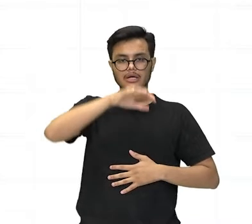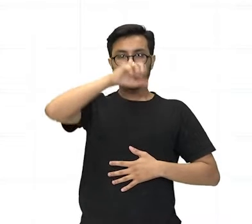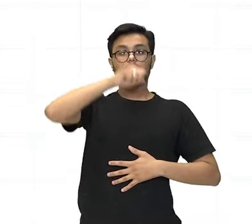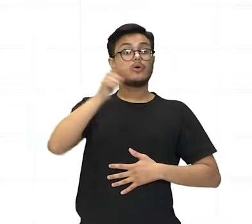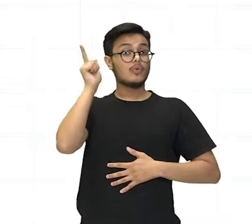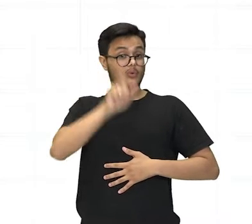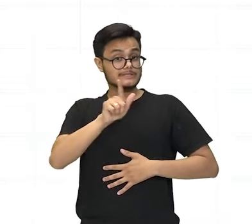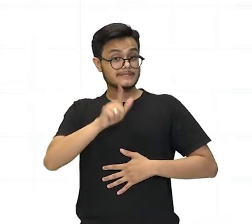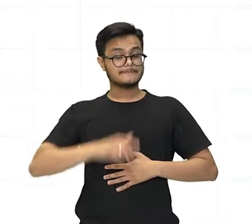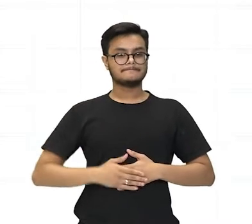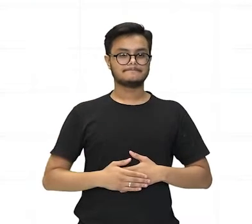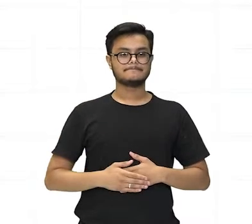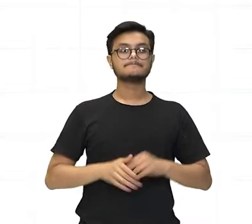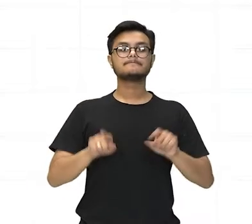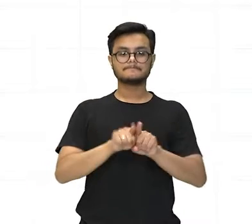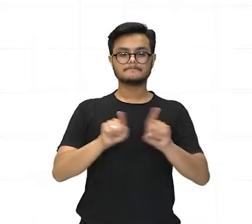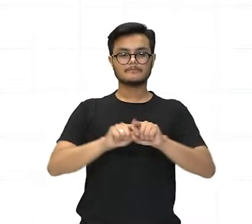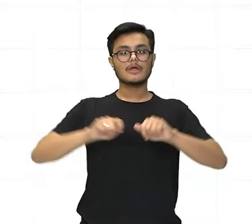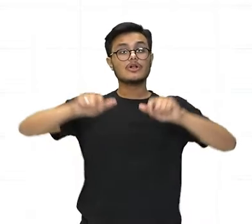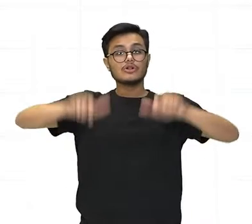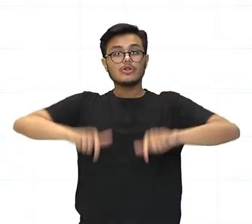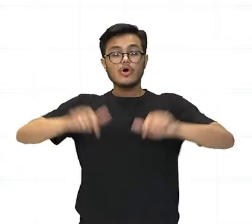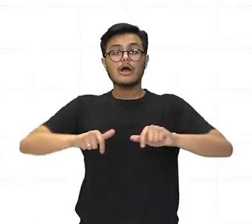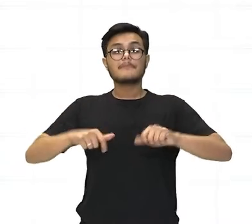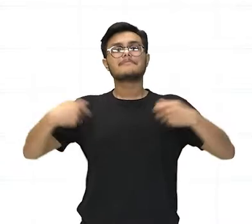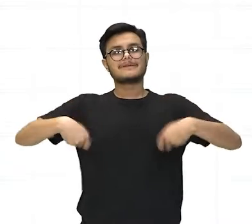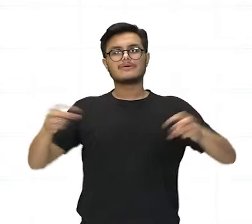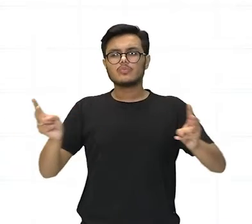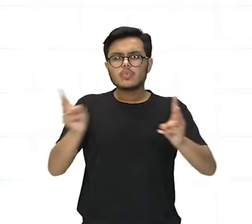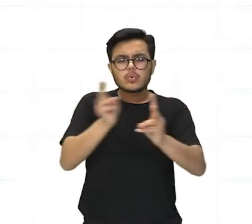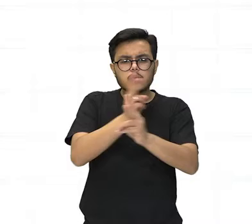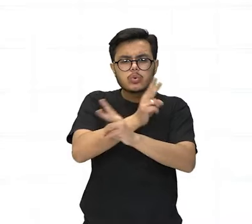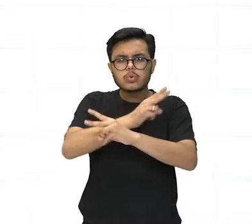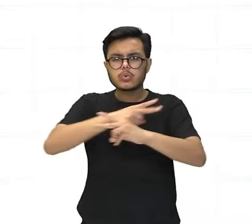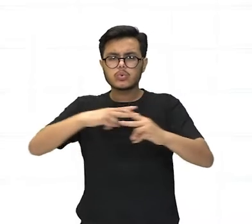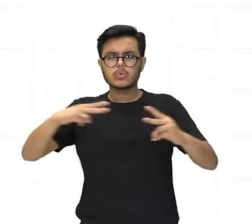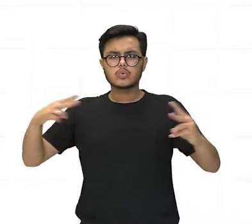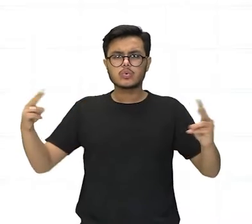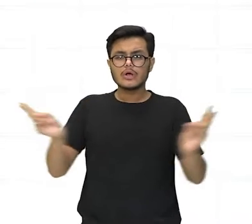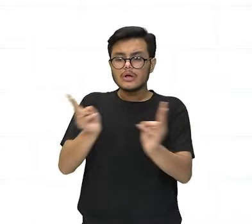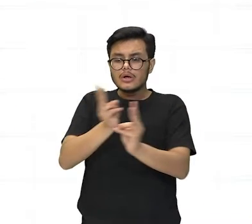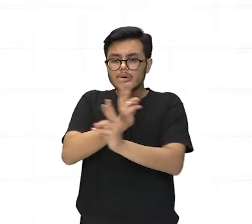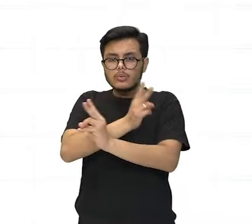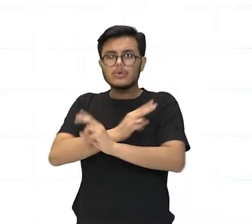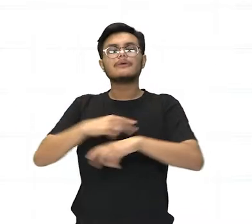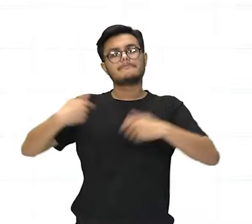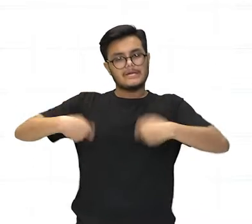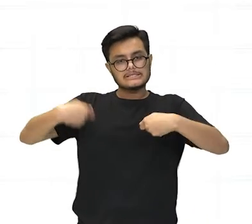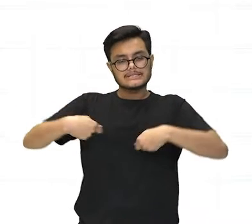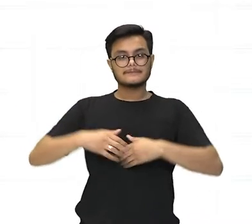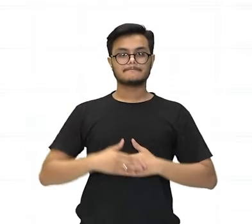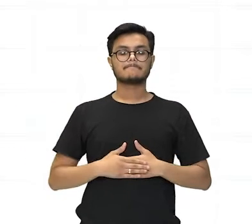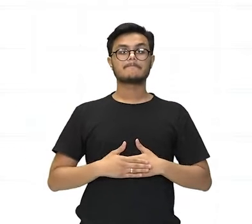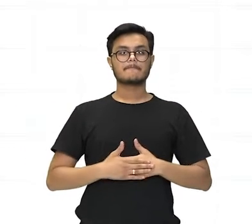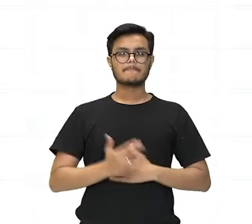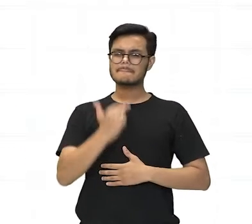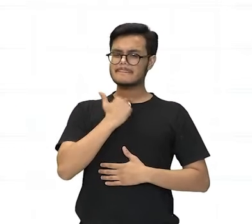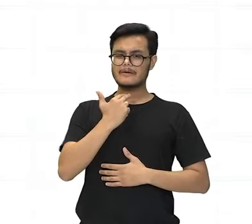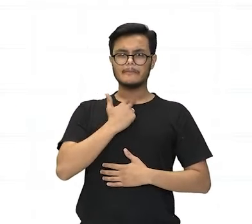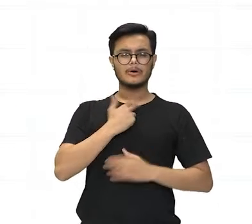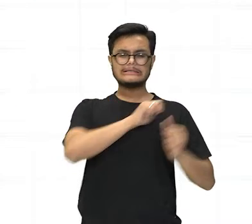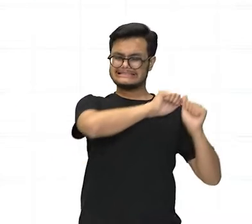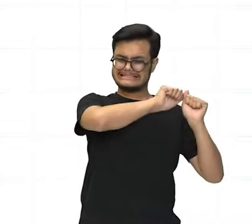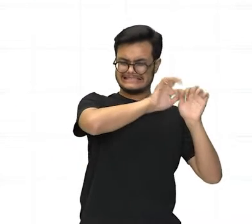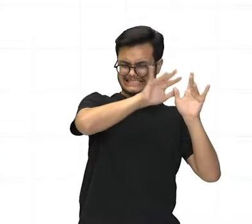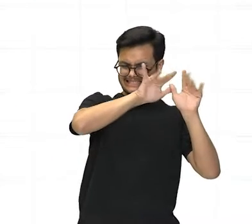tá bom? E tem que manter um ambiente arejado. Aí a gente já sabe que não pode ir um monte de gente